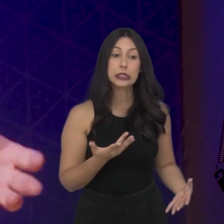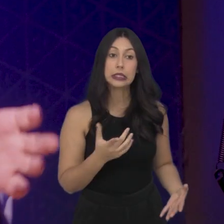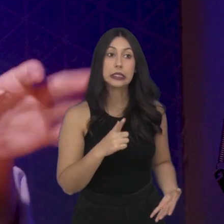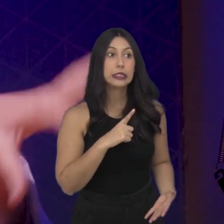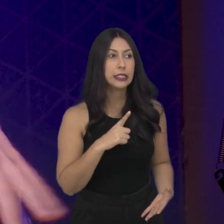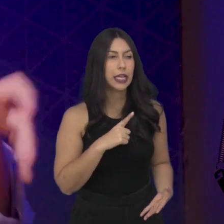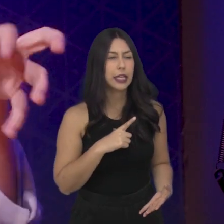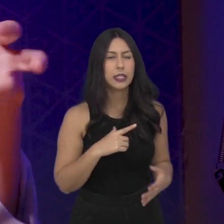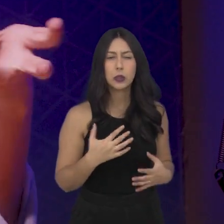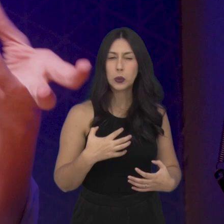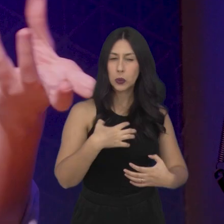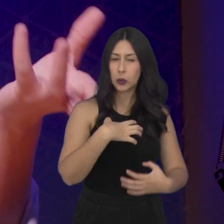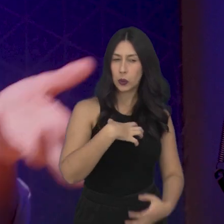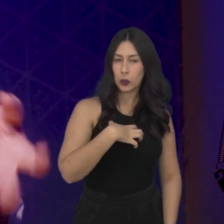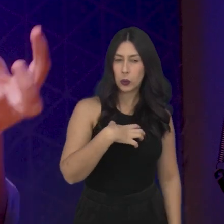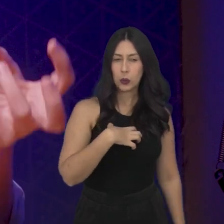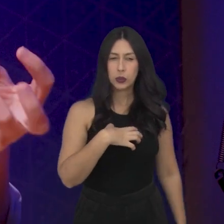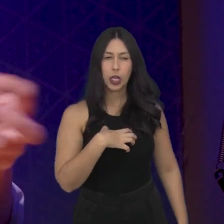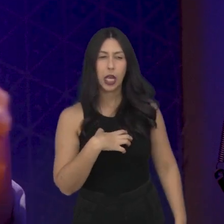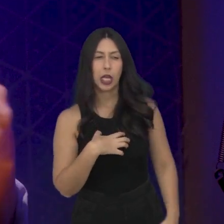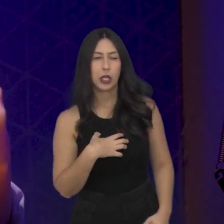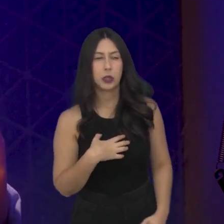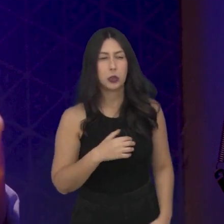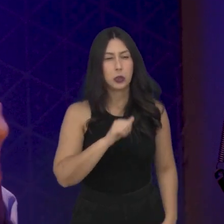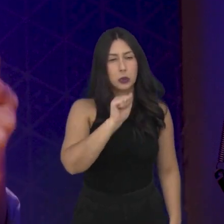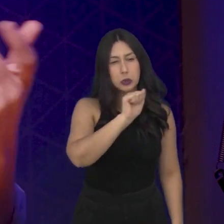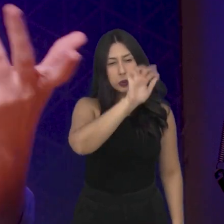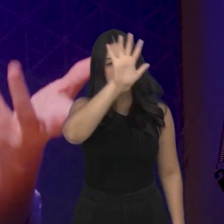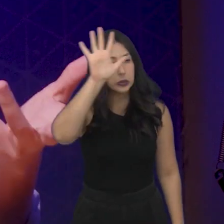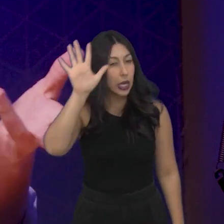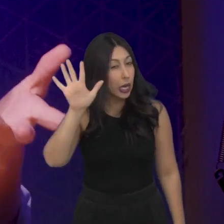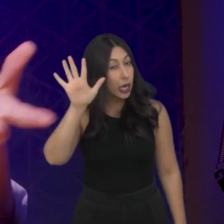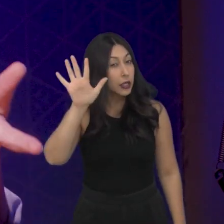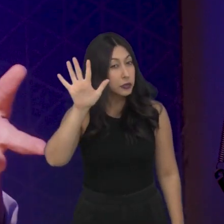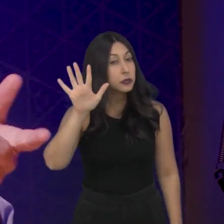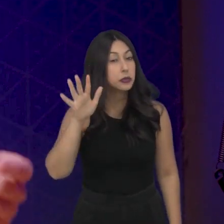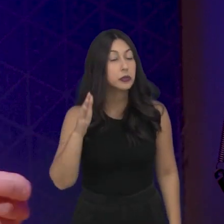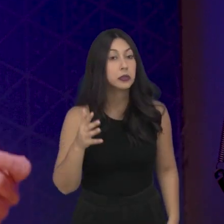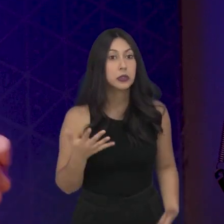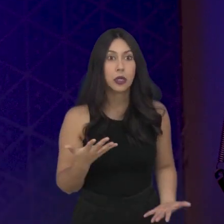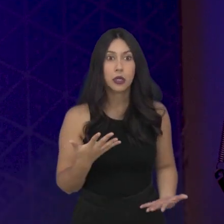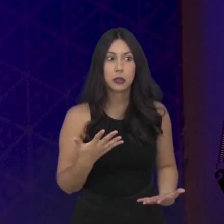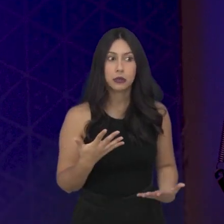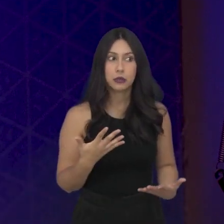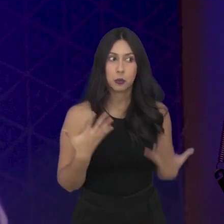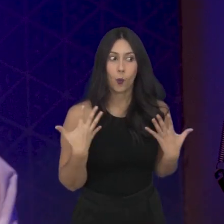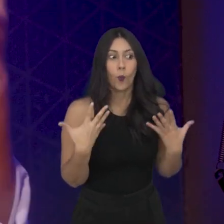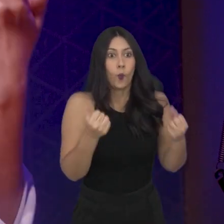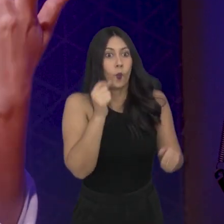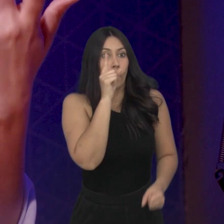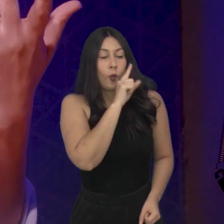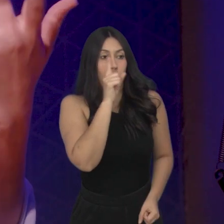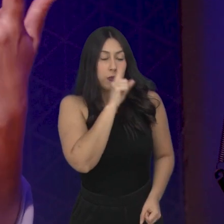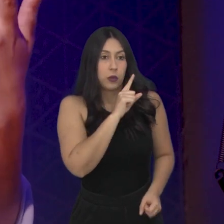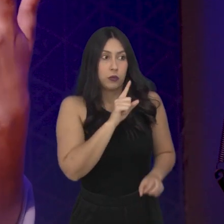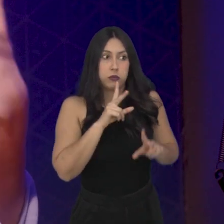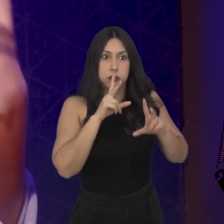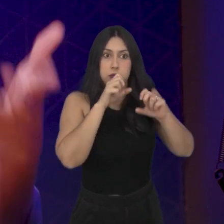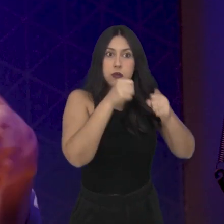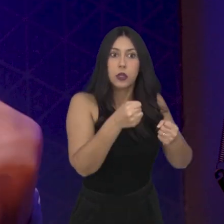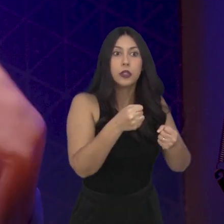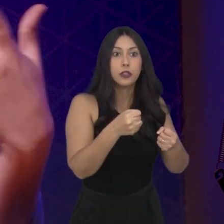uma onda asiática, né, vindo com esses, com o Healing Fiction bem forte. Então, muitas